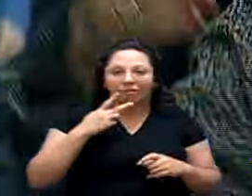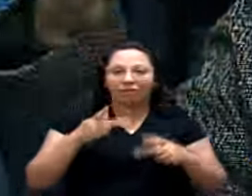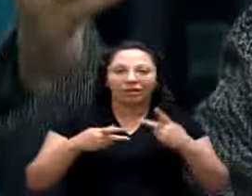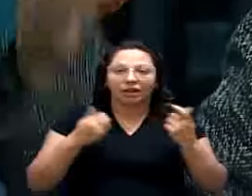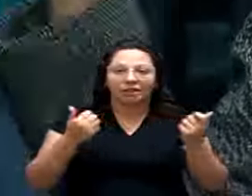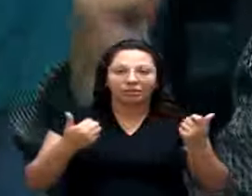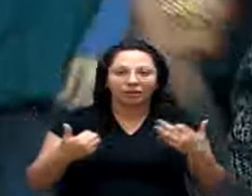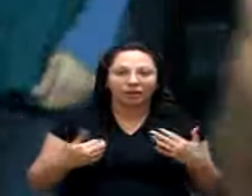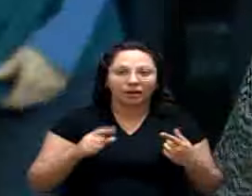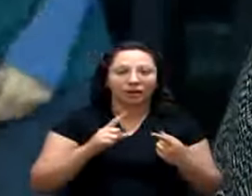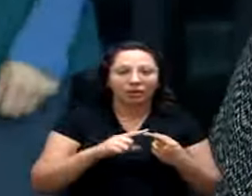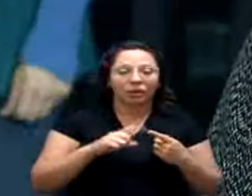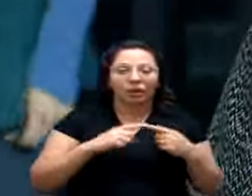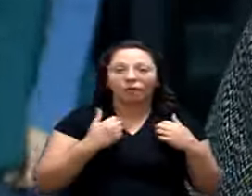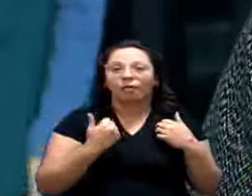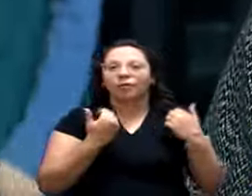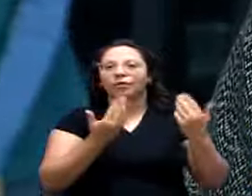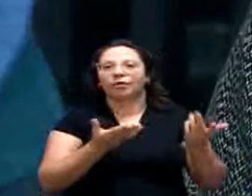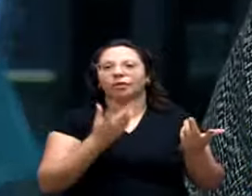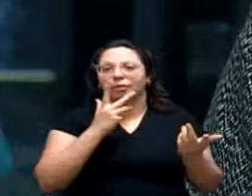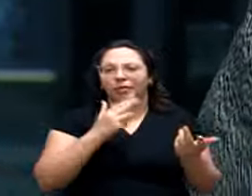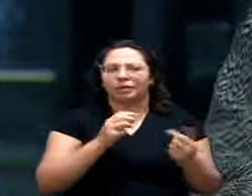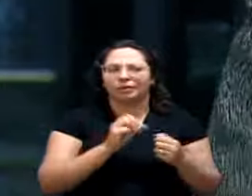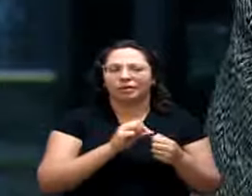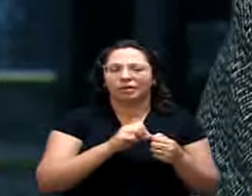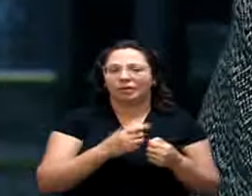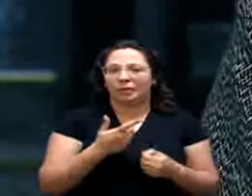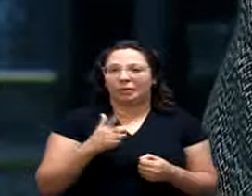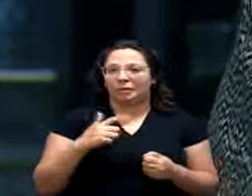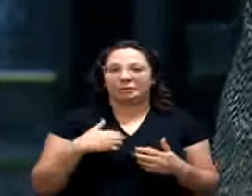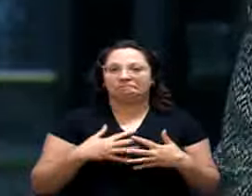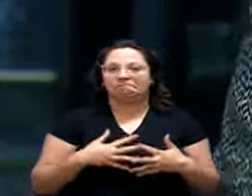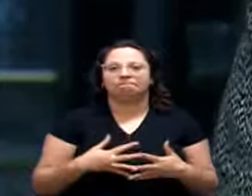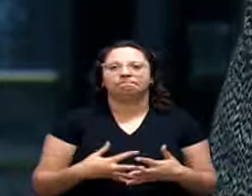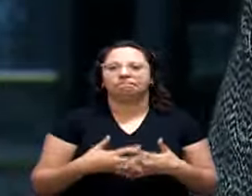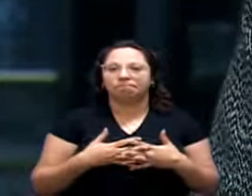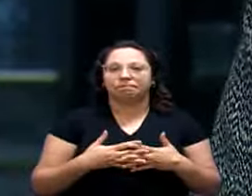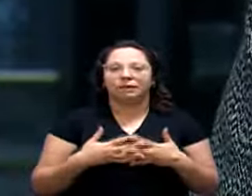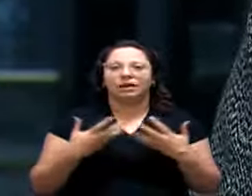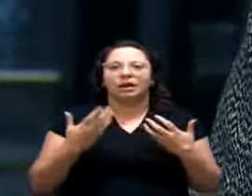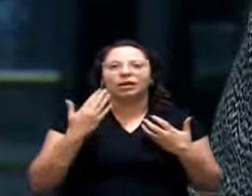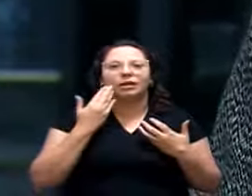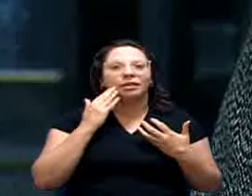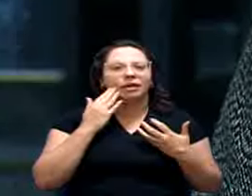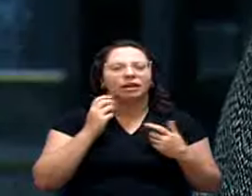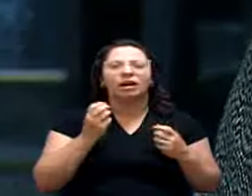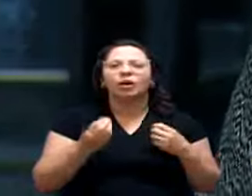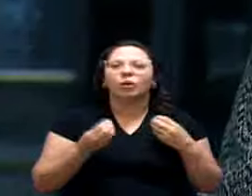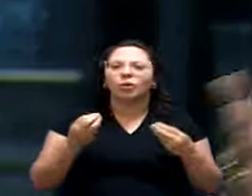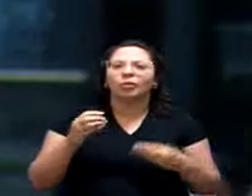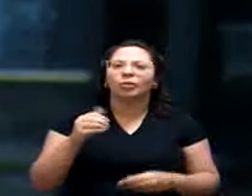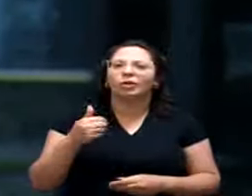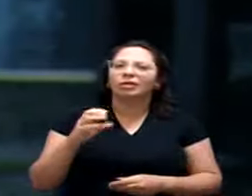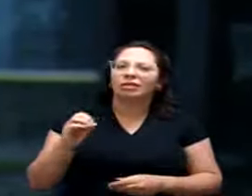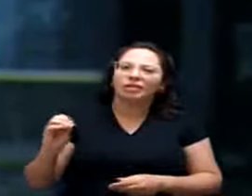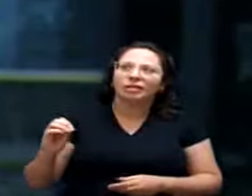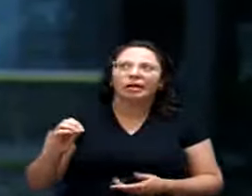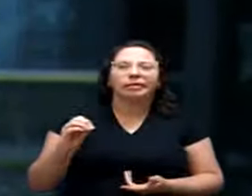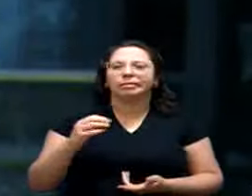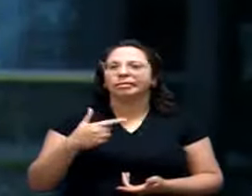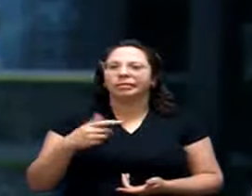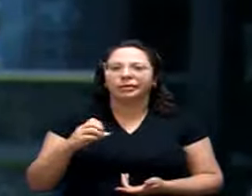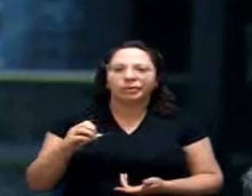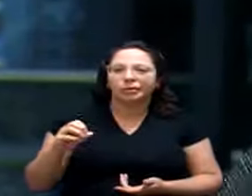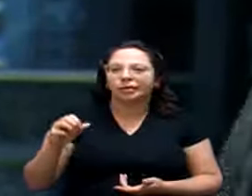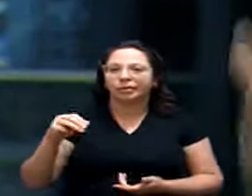coisa e lá fora tá sendo feito outra então assim fica meio confuso Então queria entender como que esses 100 m ou 200 m